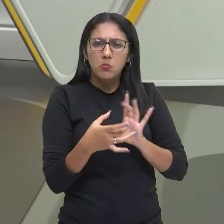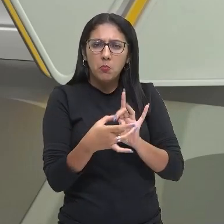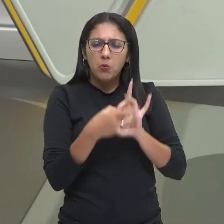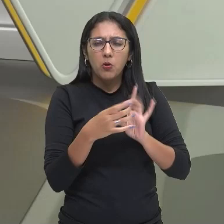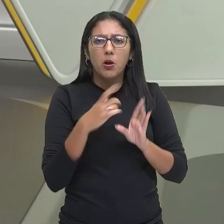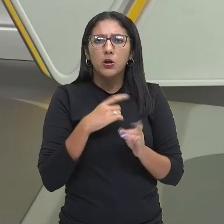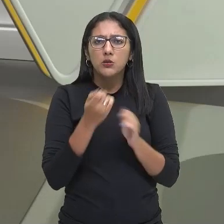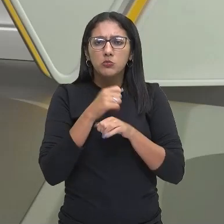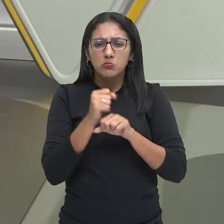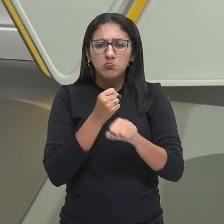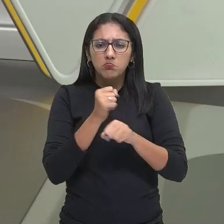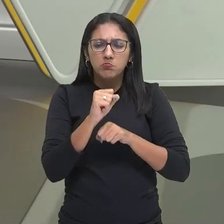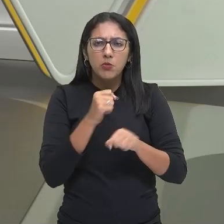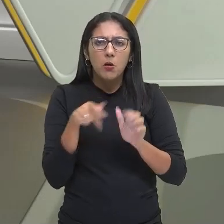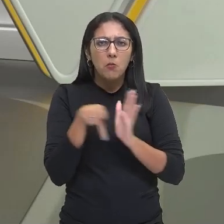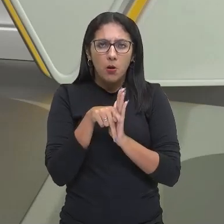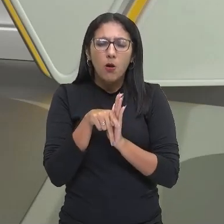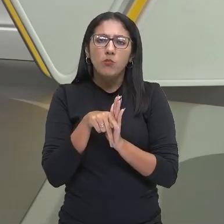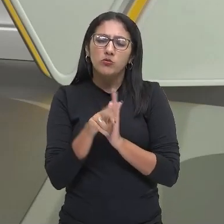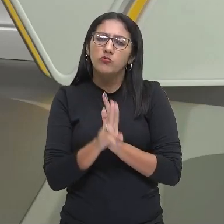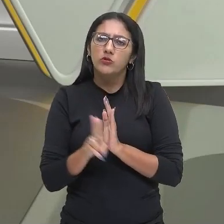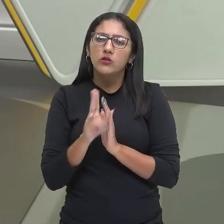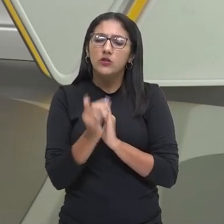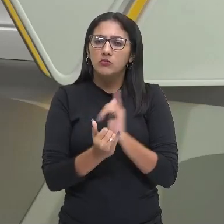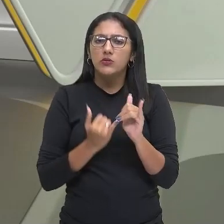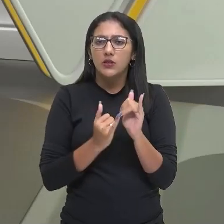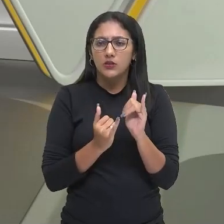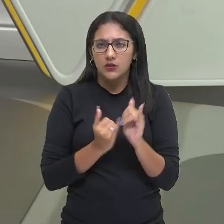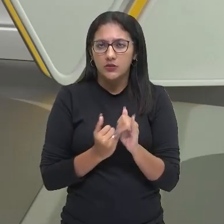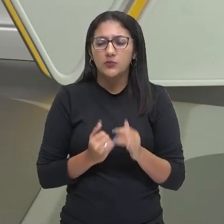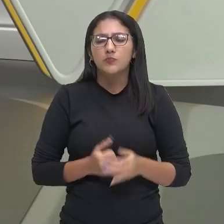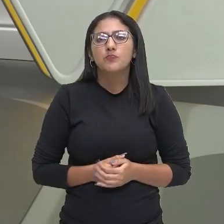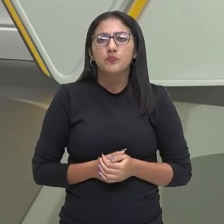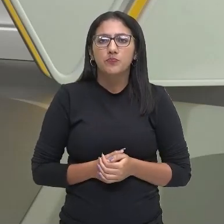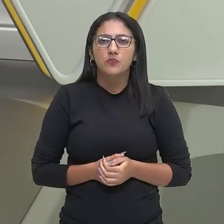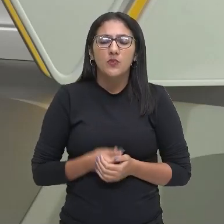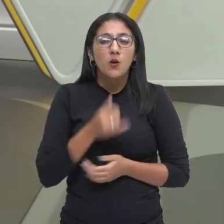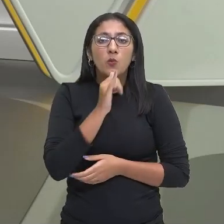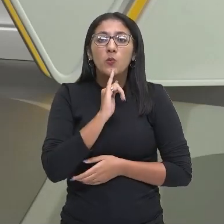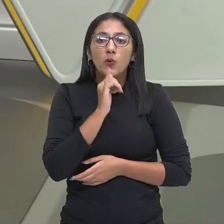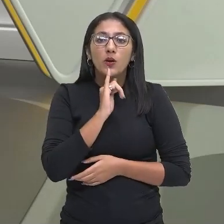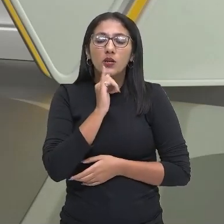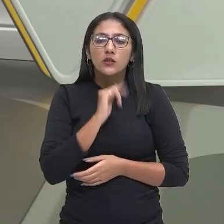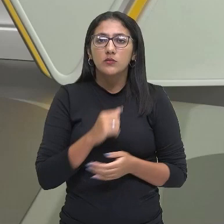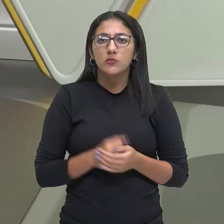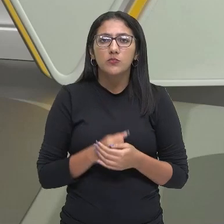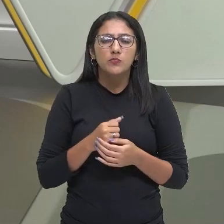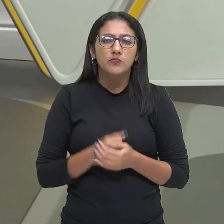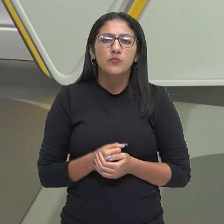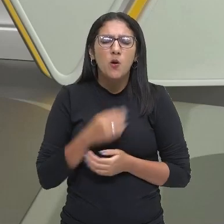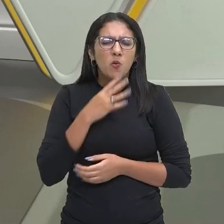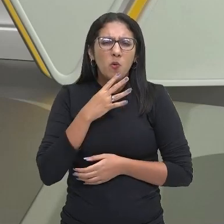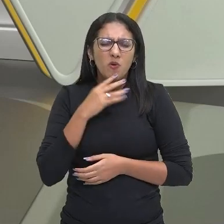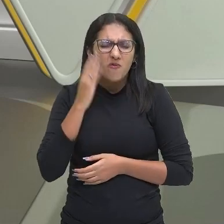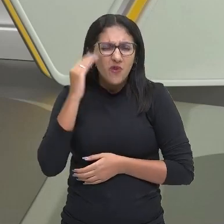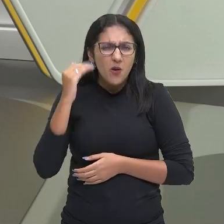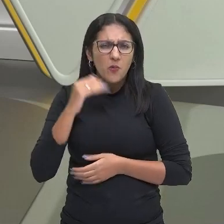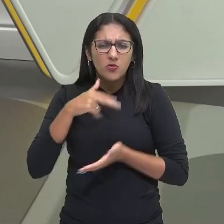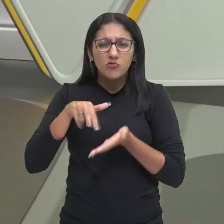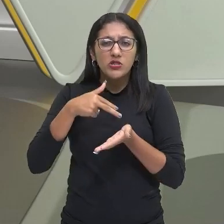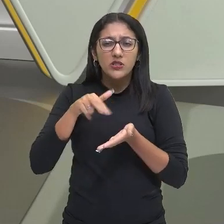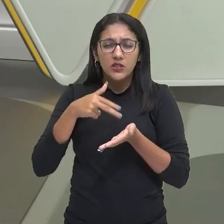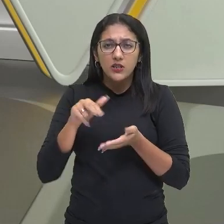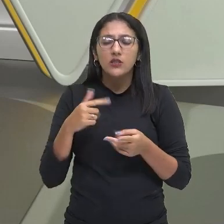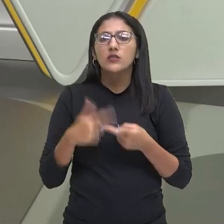boxe virtualmente, né, podemos dizer. Exemplos dessa modalidade é o Just Dance, muito conhecido também,